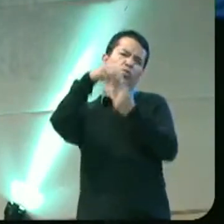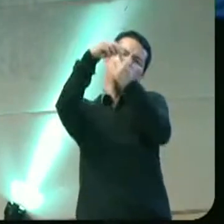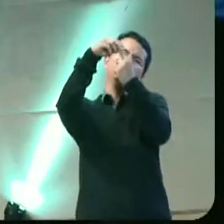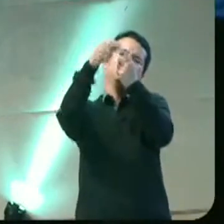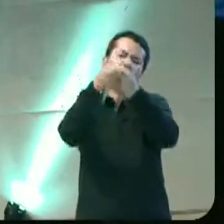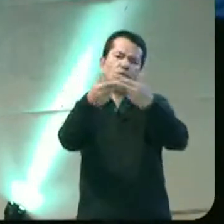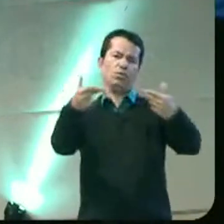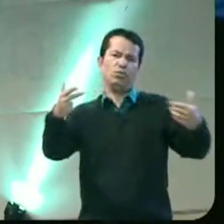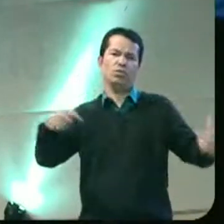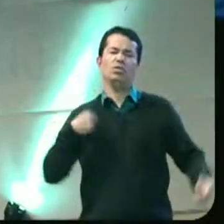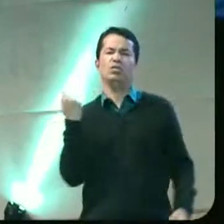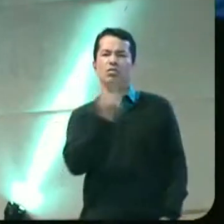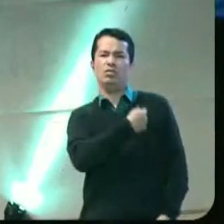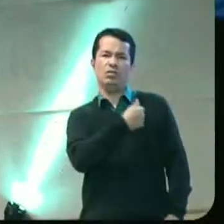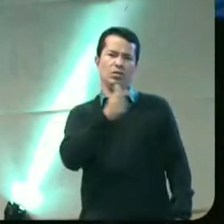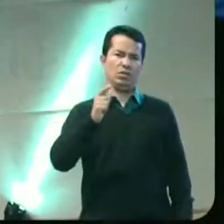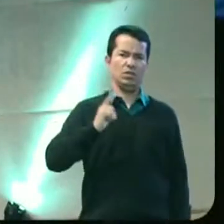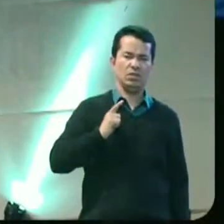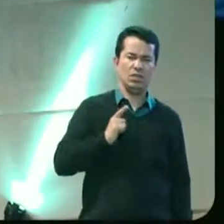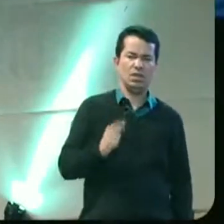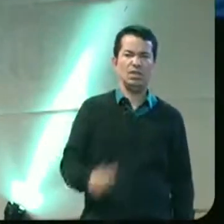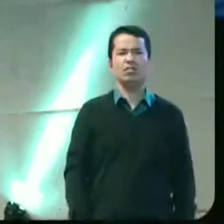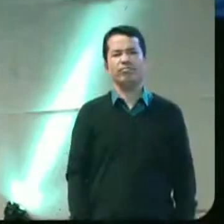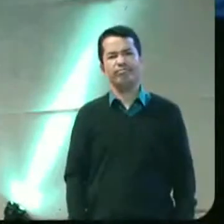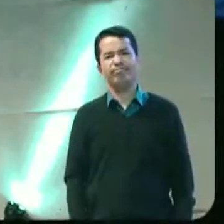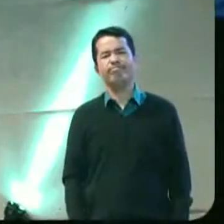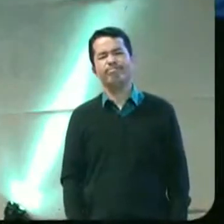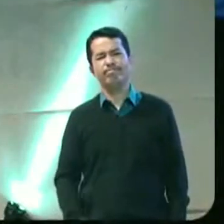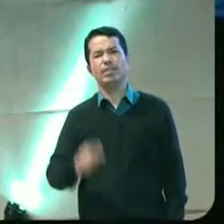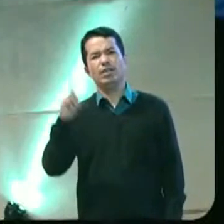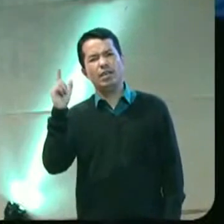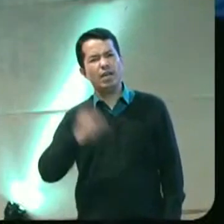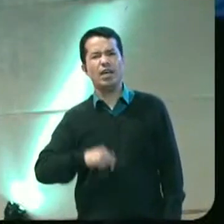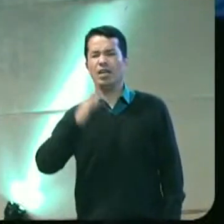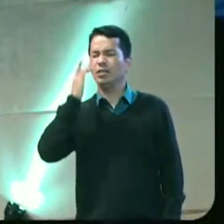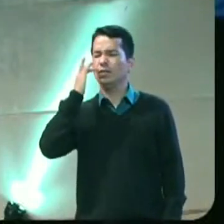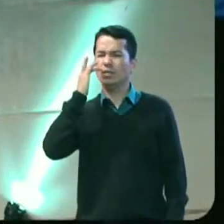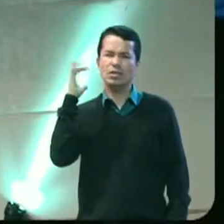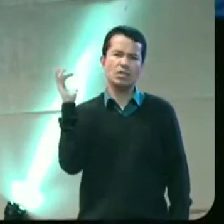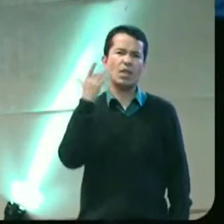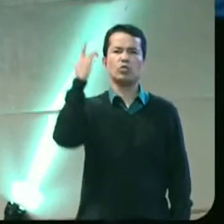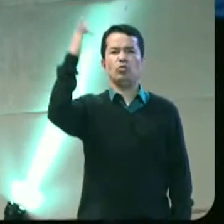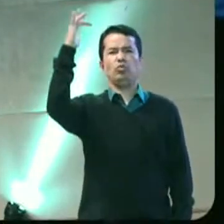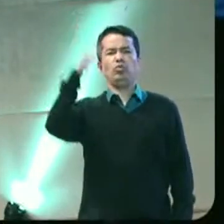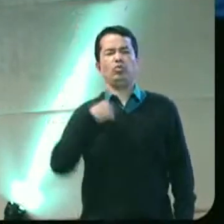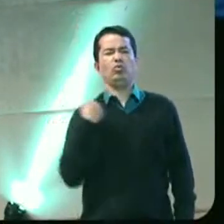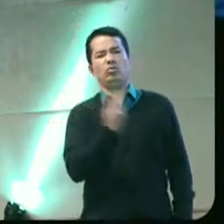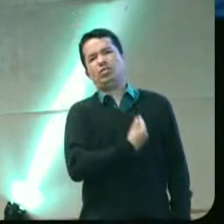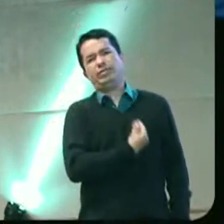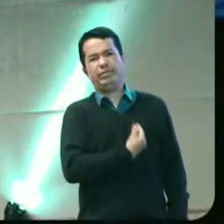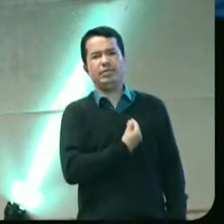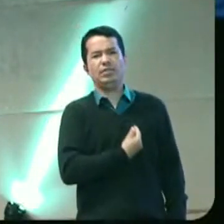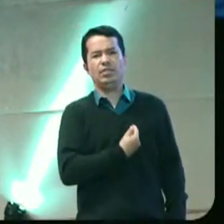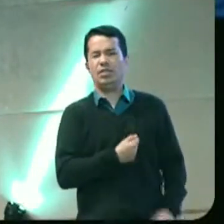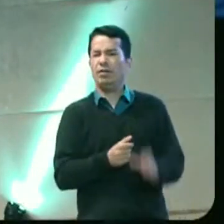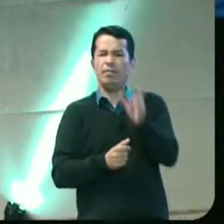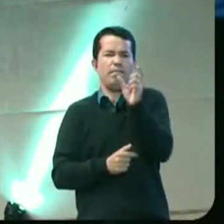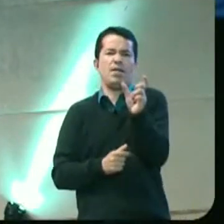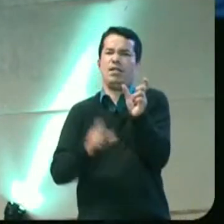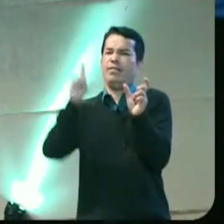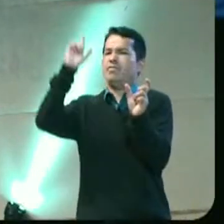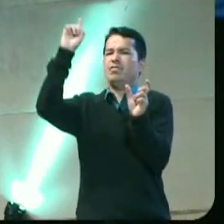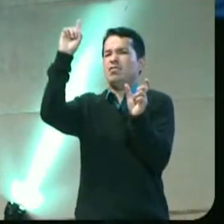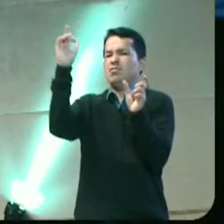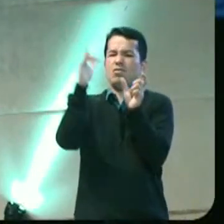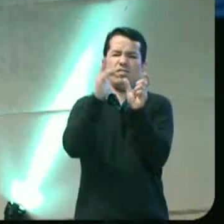nosso tesouro, é o alicerce sobre os nossos pés. E se você não se apegar a essas verdades,